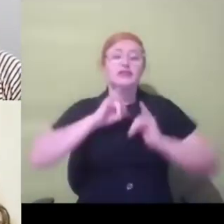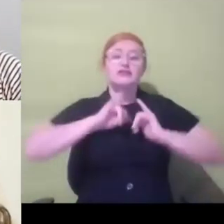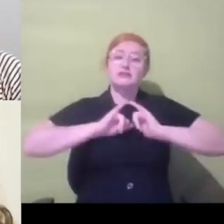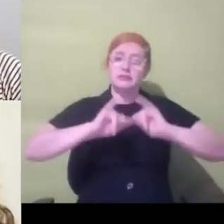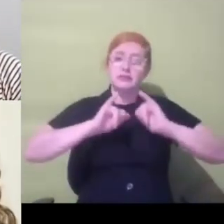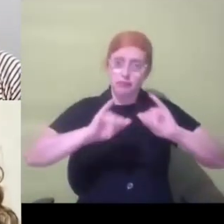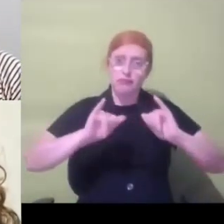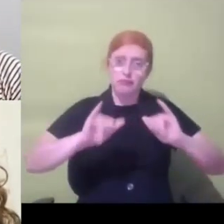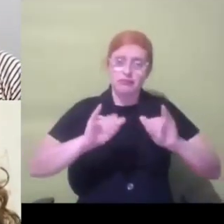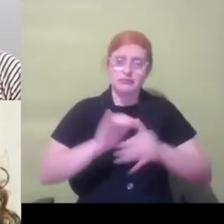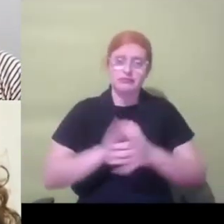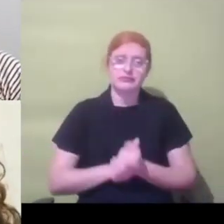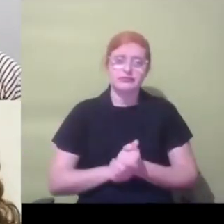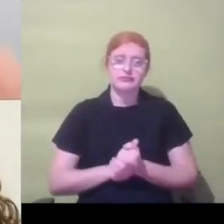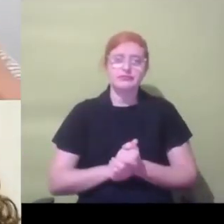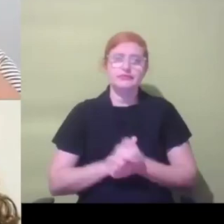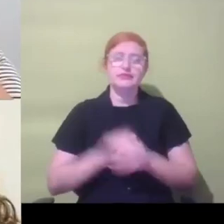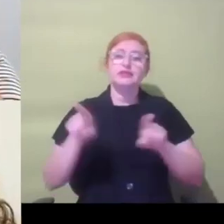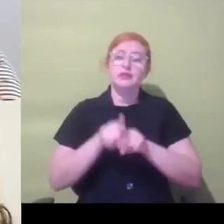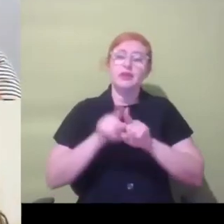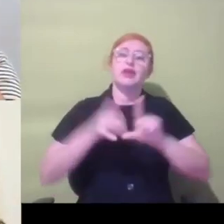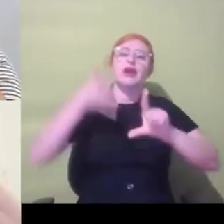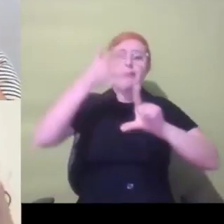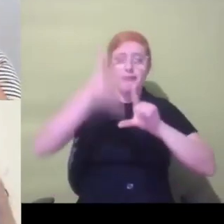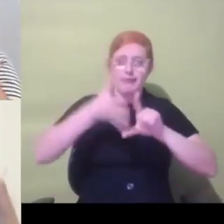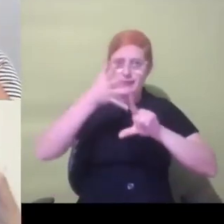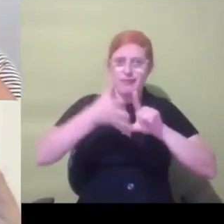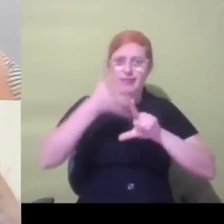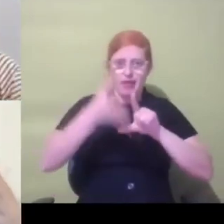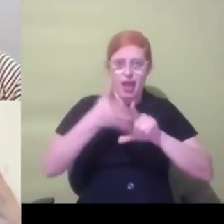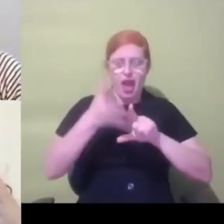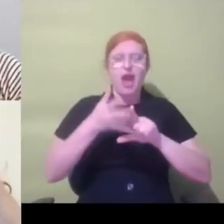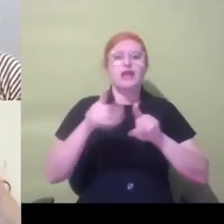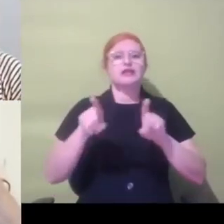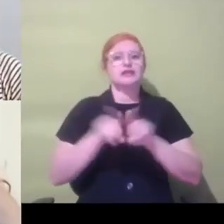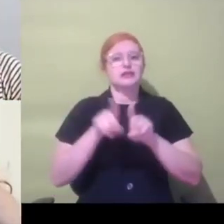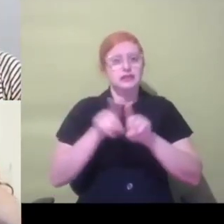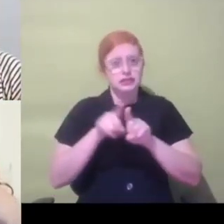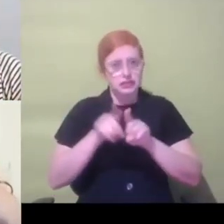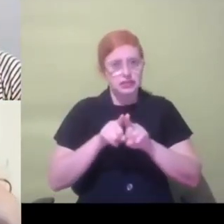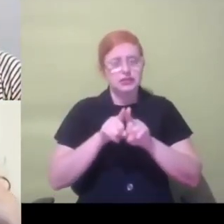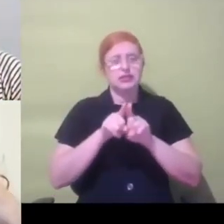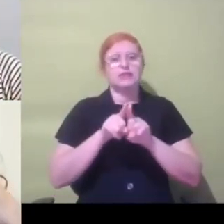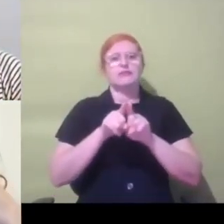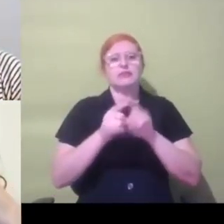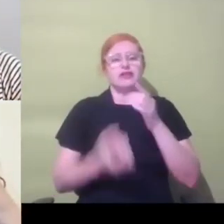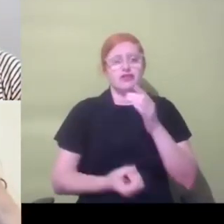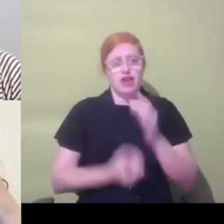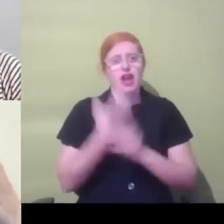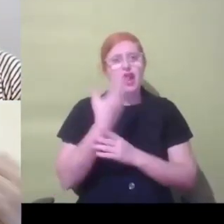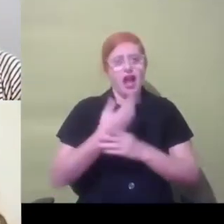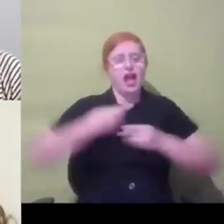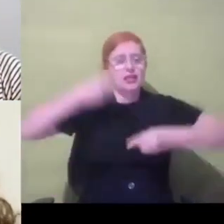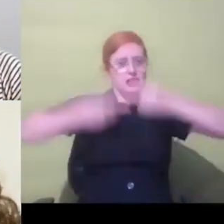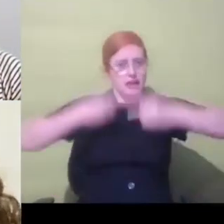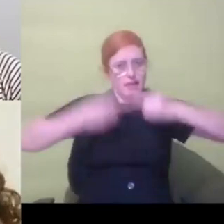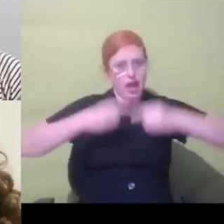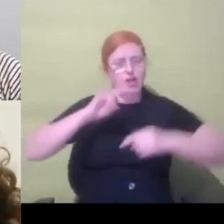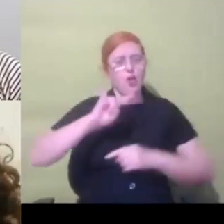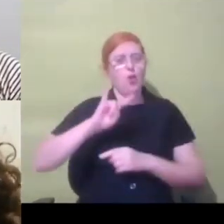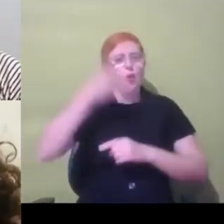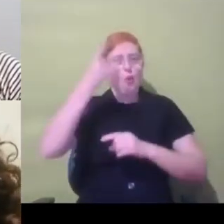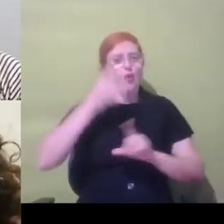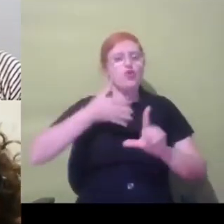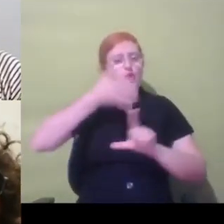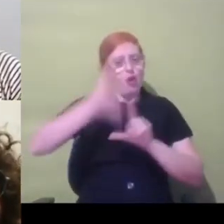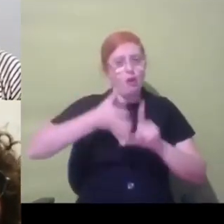campanha, assim como os webinários também são frutos desses debates, né? Que tu falou, a gente fez o último webinário